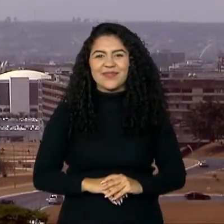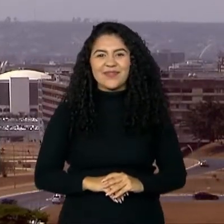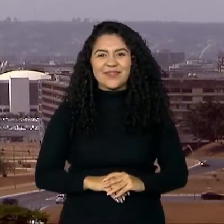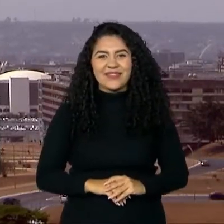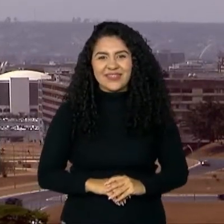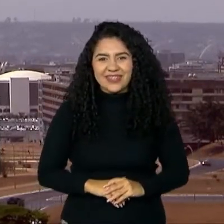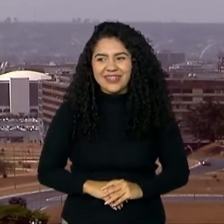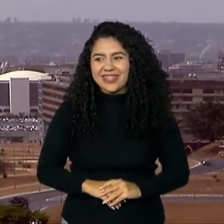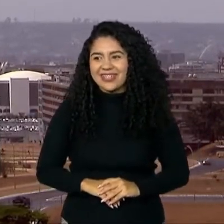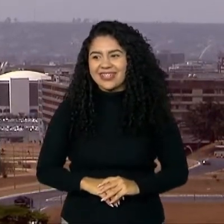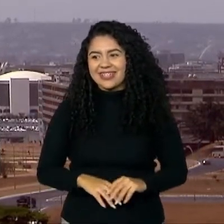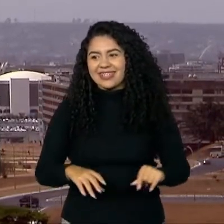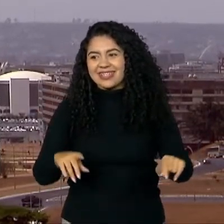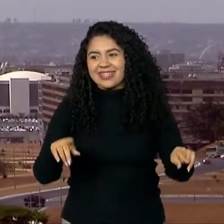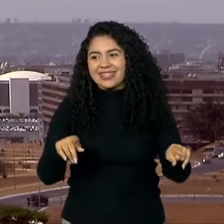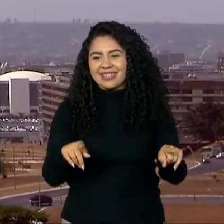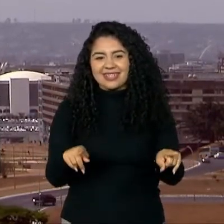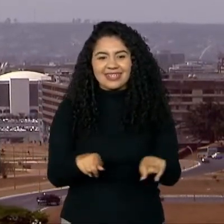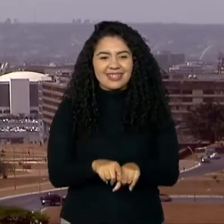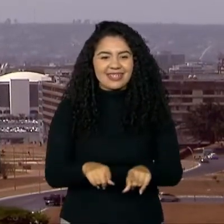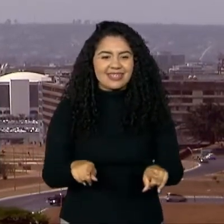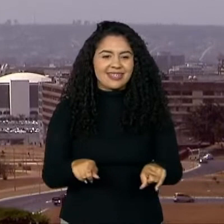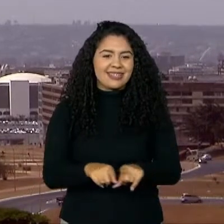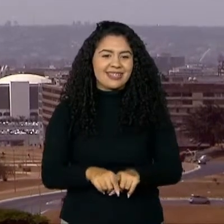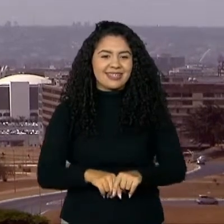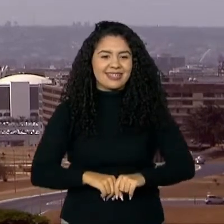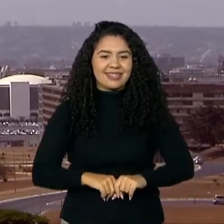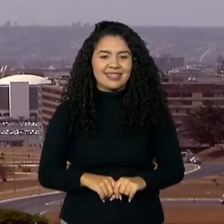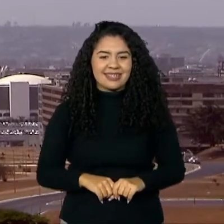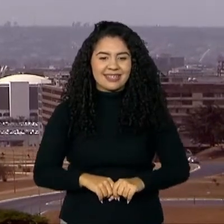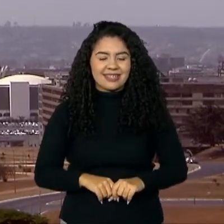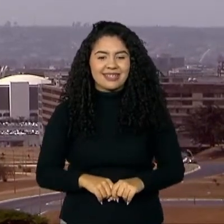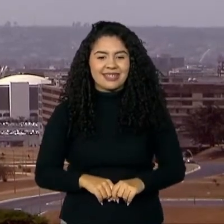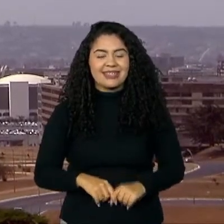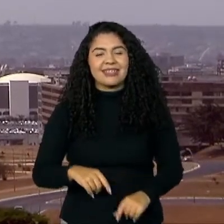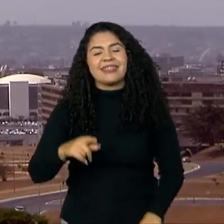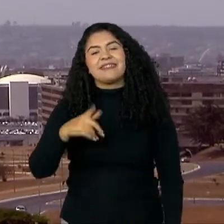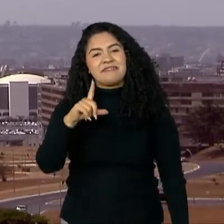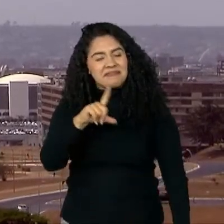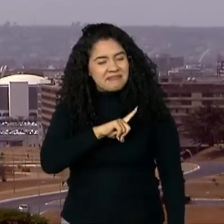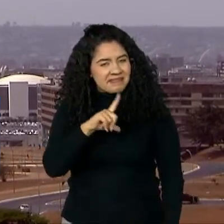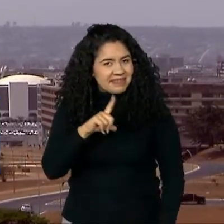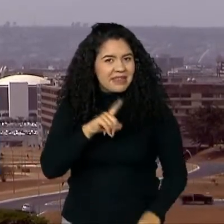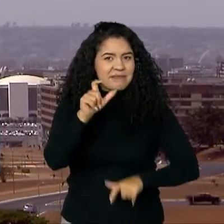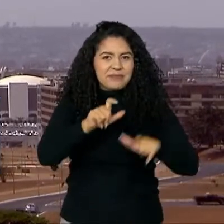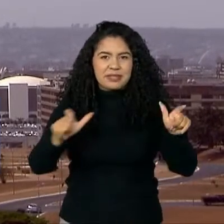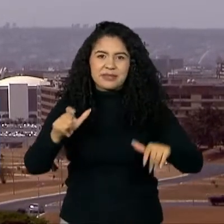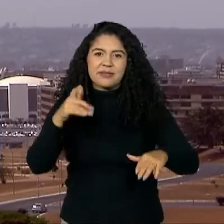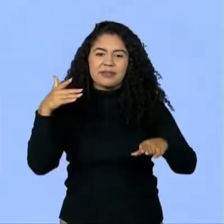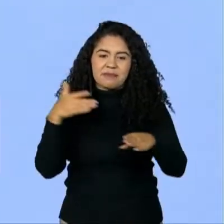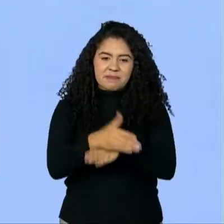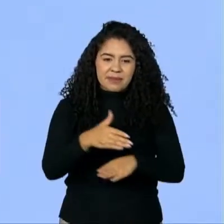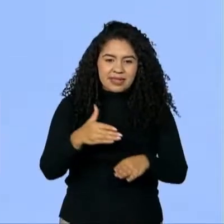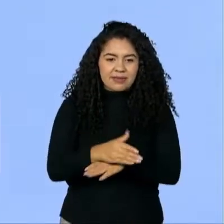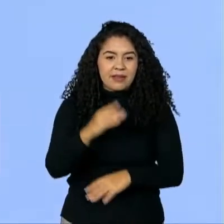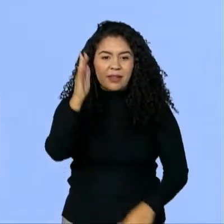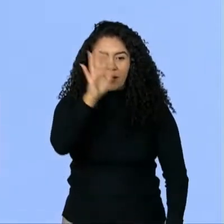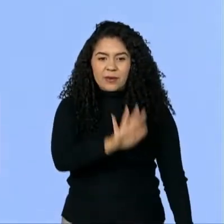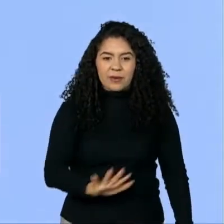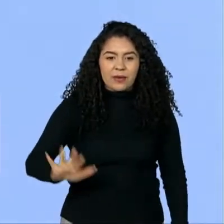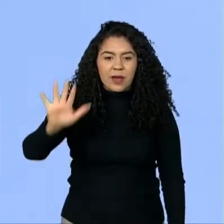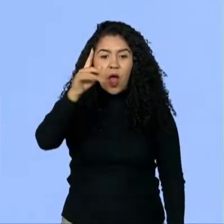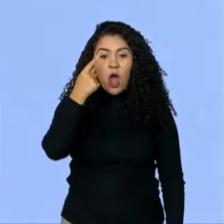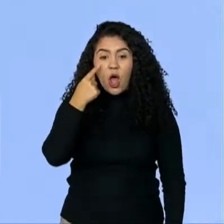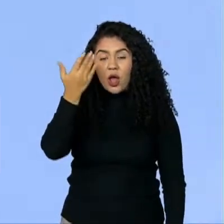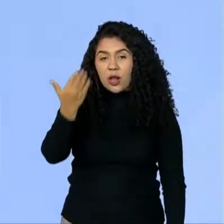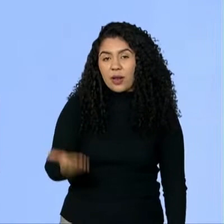chamar a Vanessa Leda, que tem participação. Tem, Karine, tem participação de todo o Brasil. Olha o Márcio Teles,